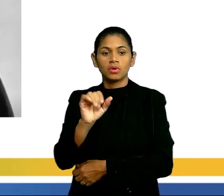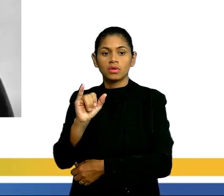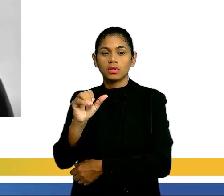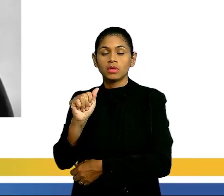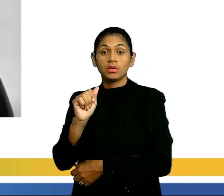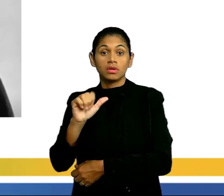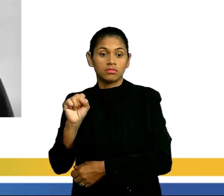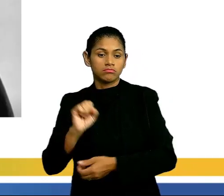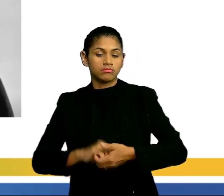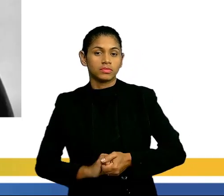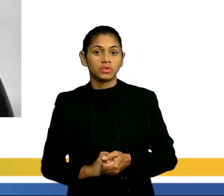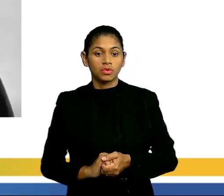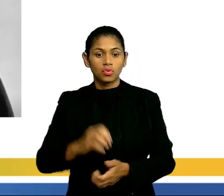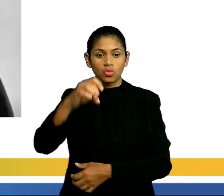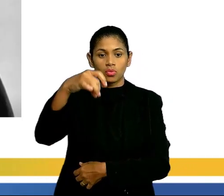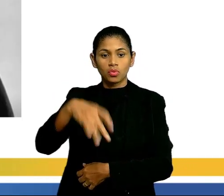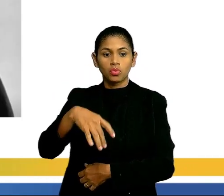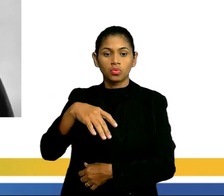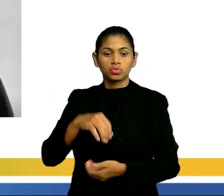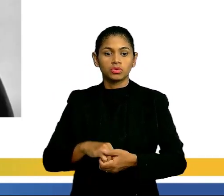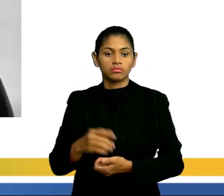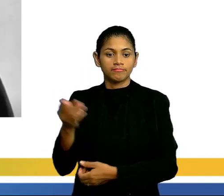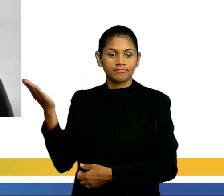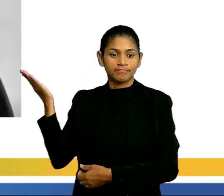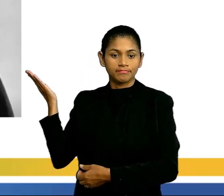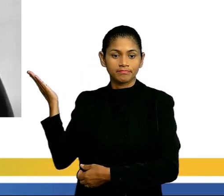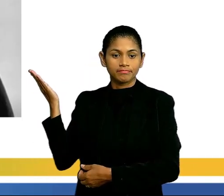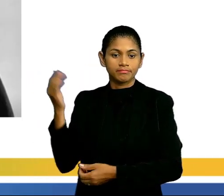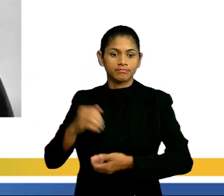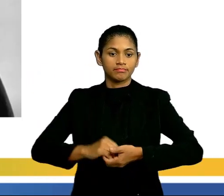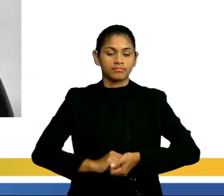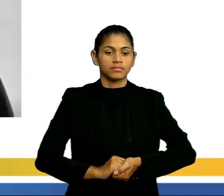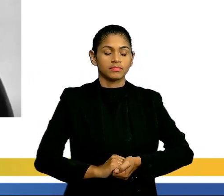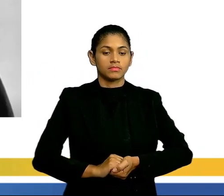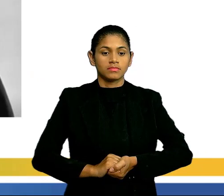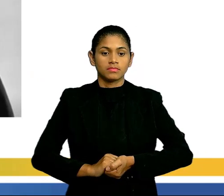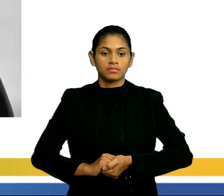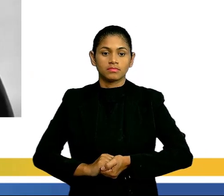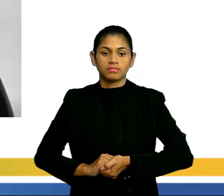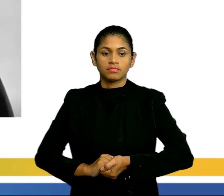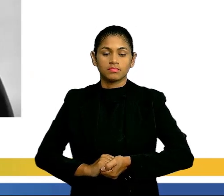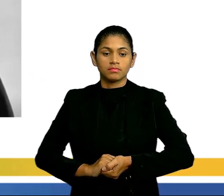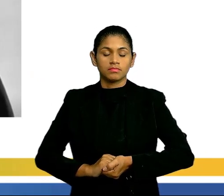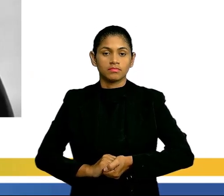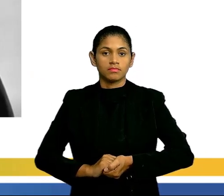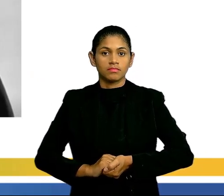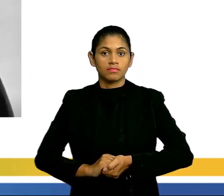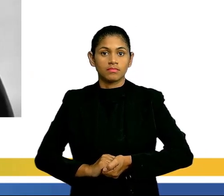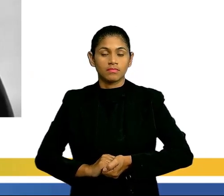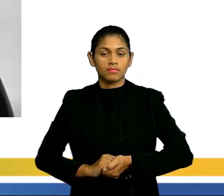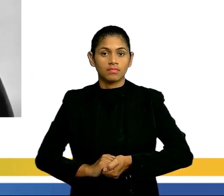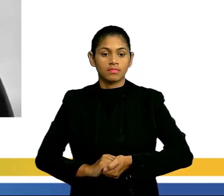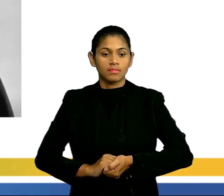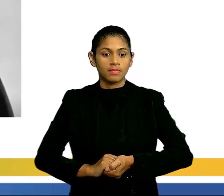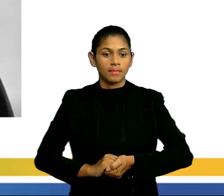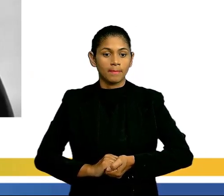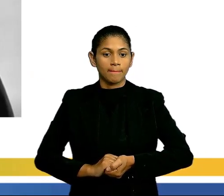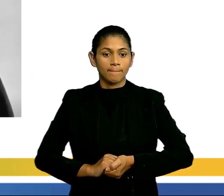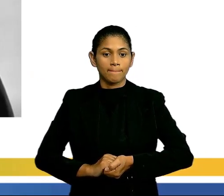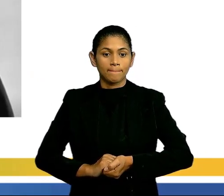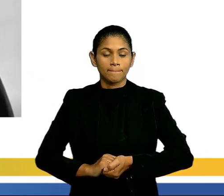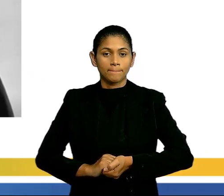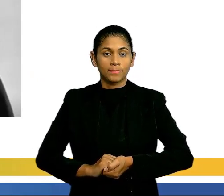E, por último, a artista plástica e muito conhecida, que é intitulada a obra